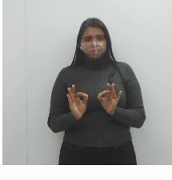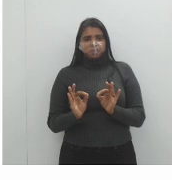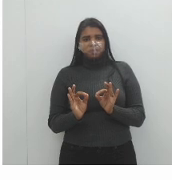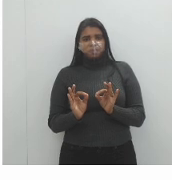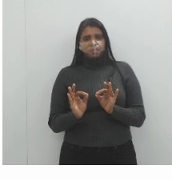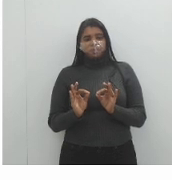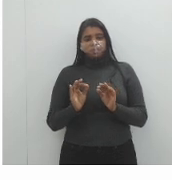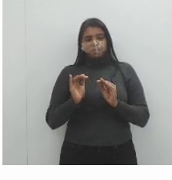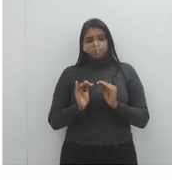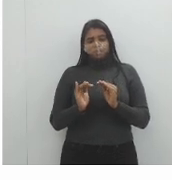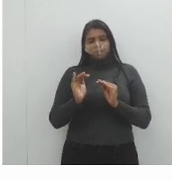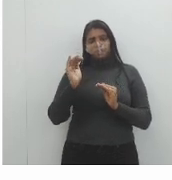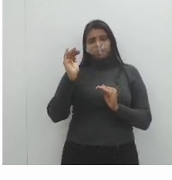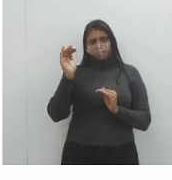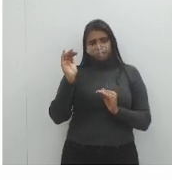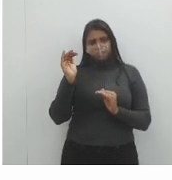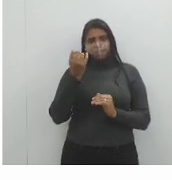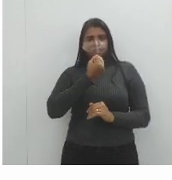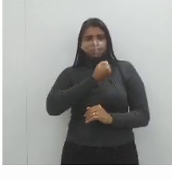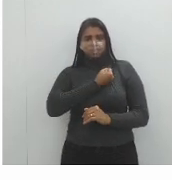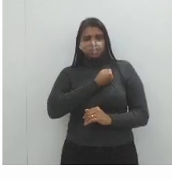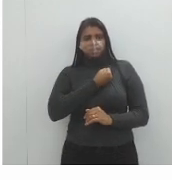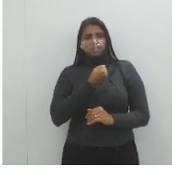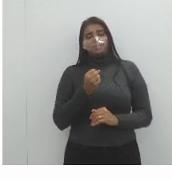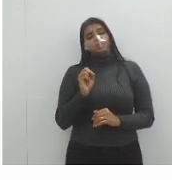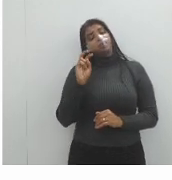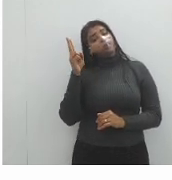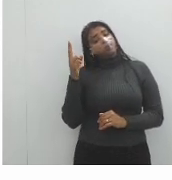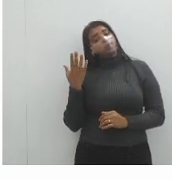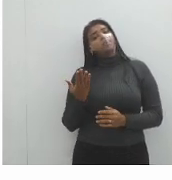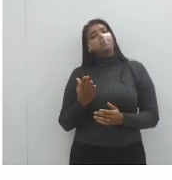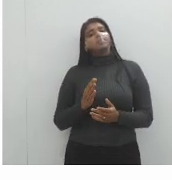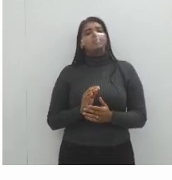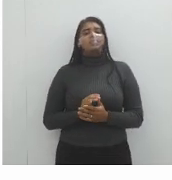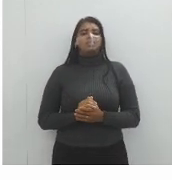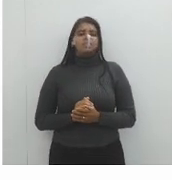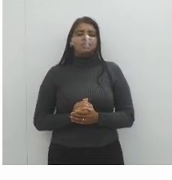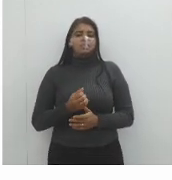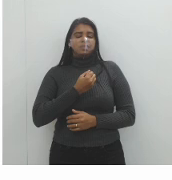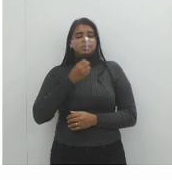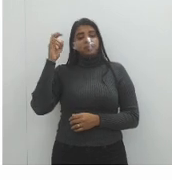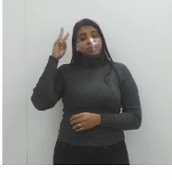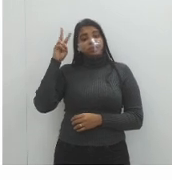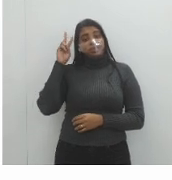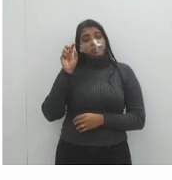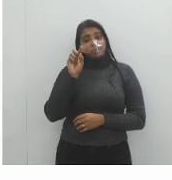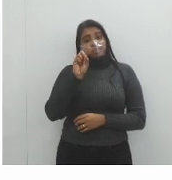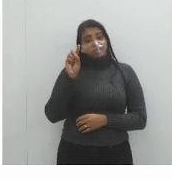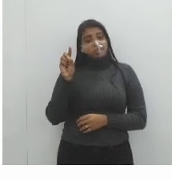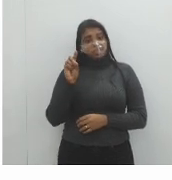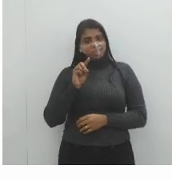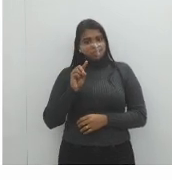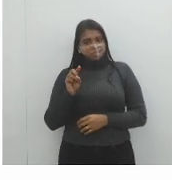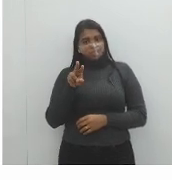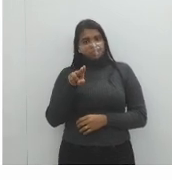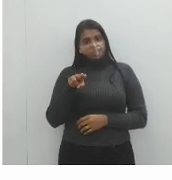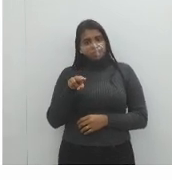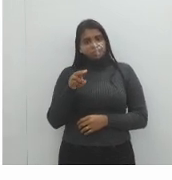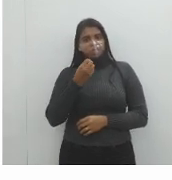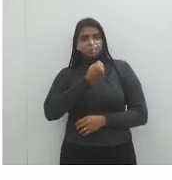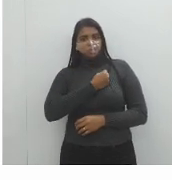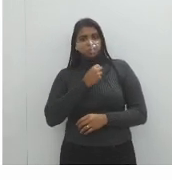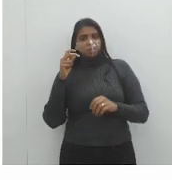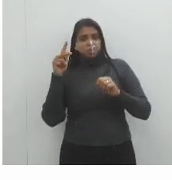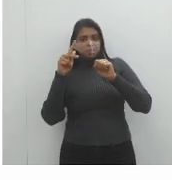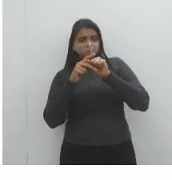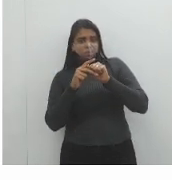ordem crescente de número atômico, ou seja, número atômico, lembrando que é Z, é igual ao número de